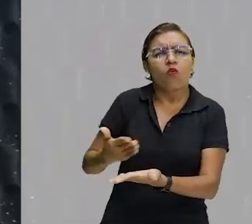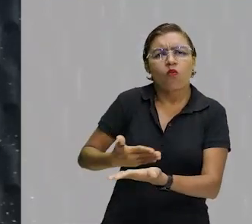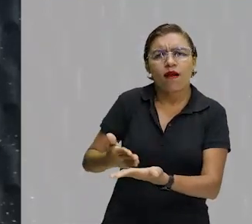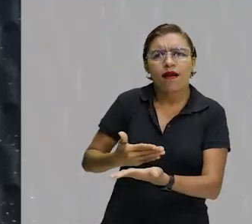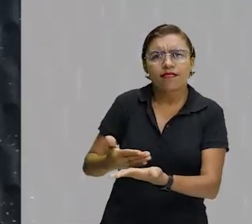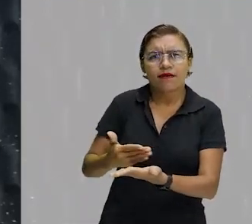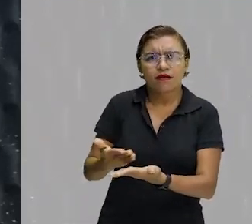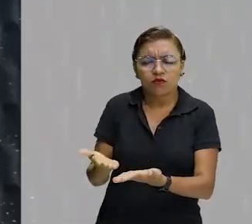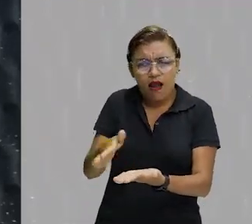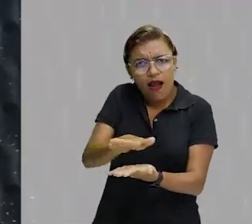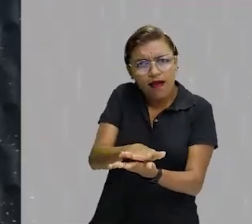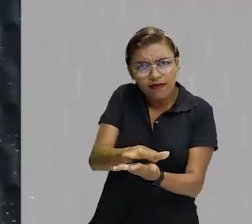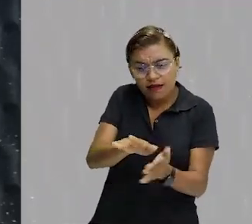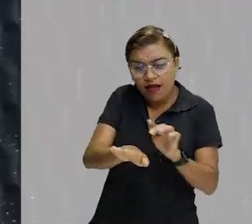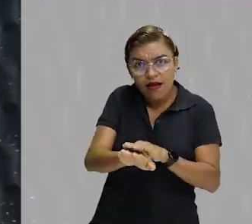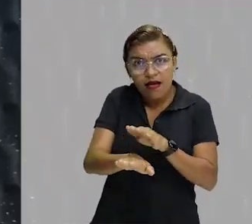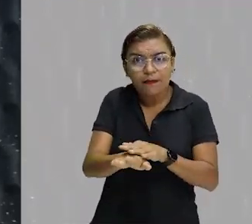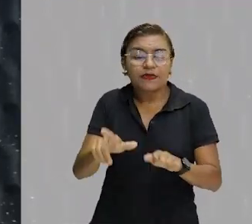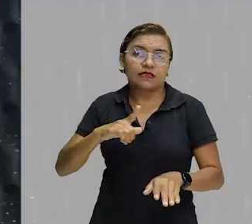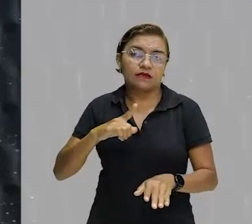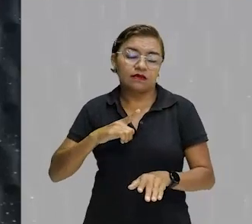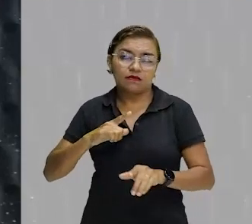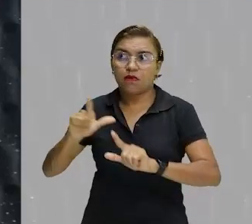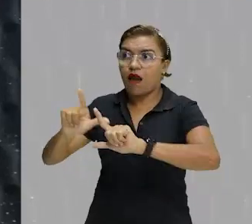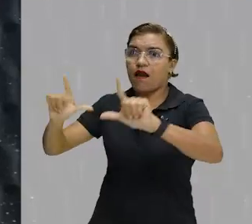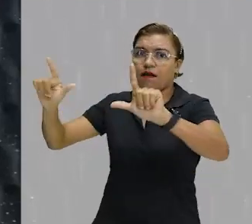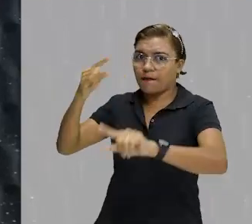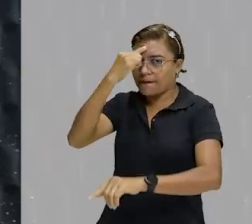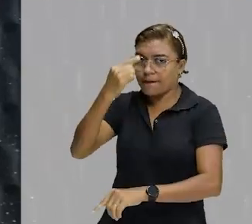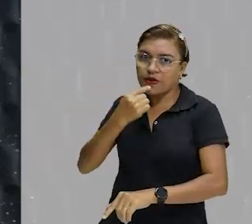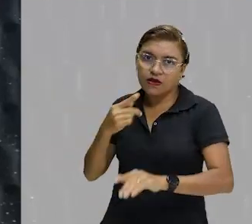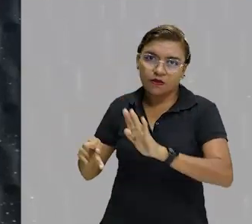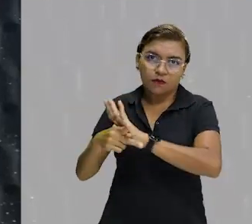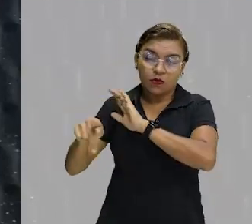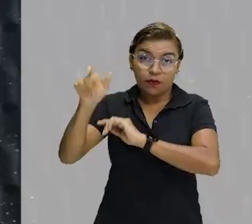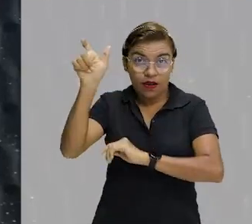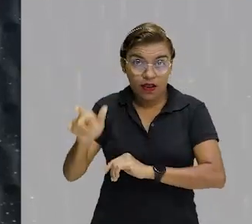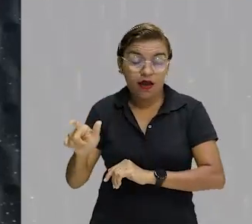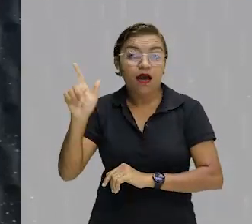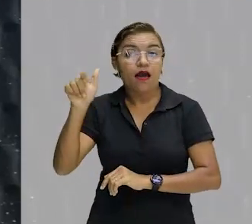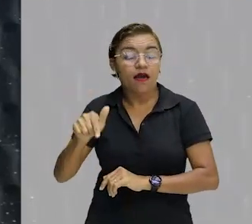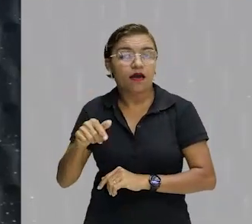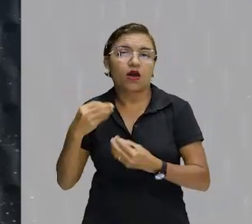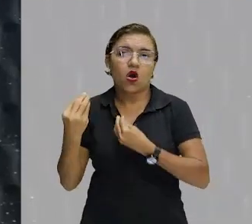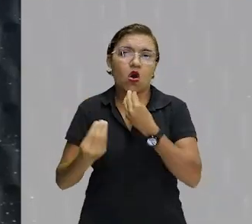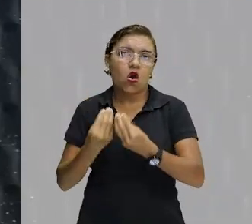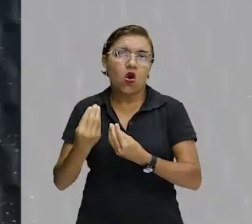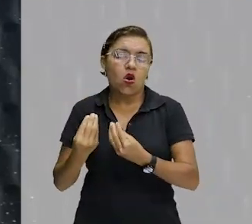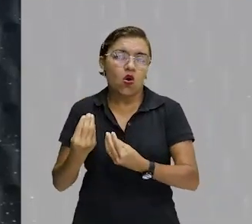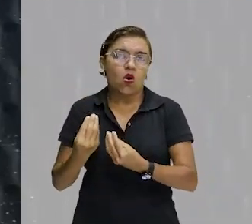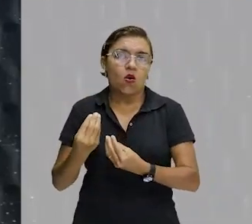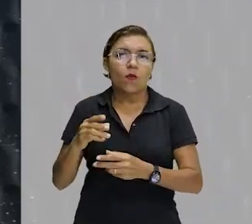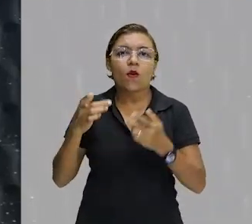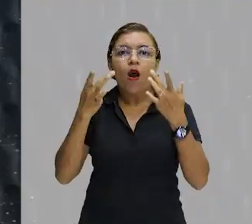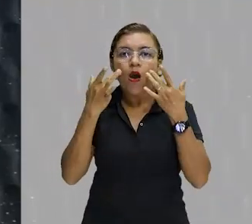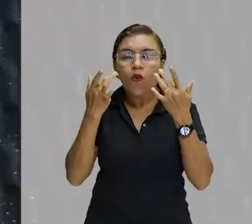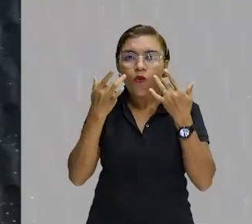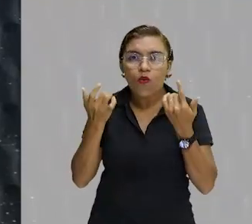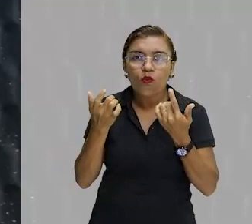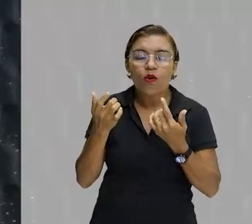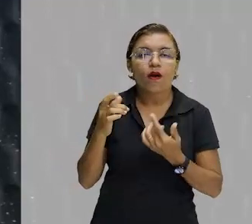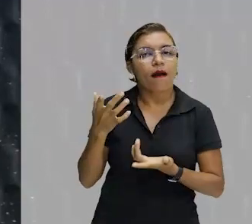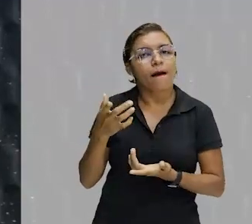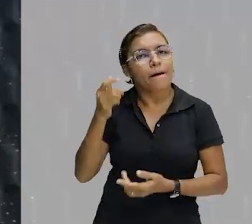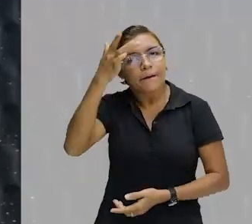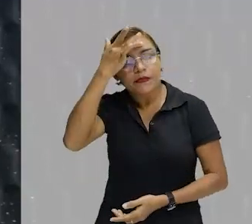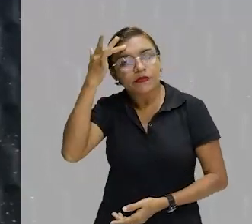que você vê na TV, isso tudo é produto final da projeção, da concepção do artista. Então, esse produto final vem na